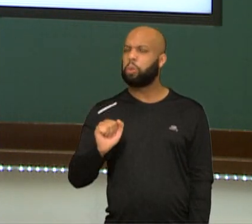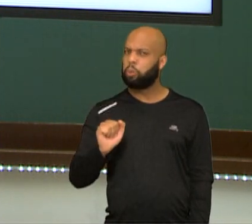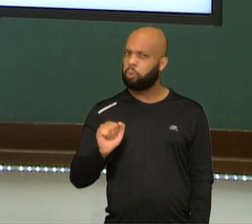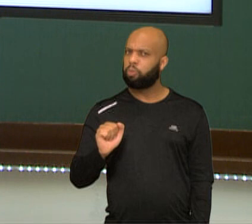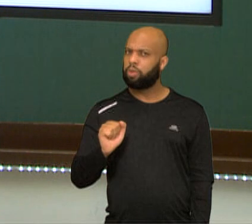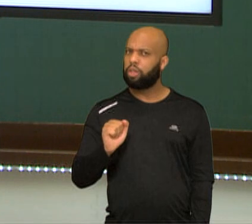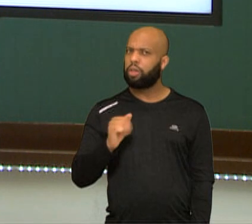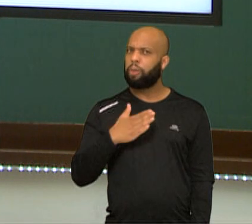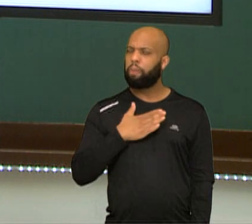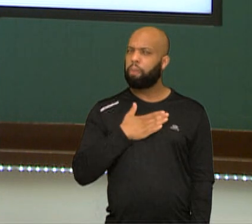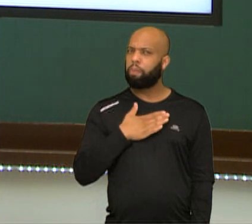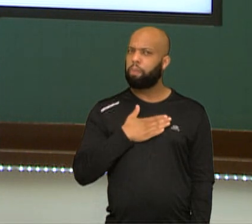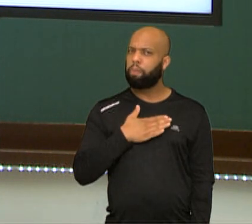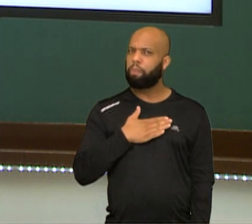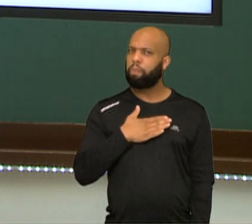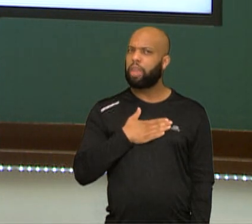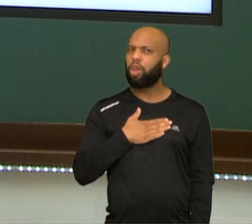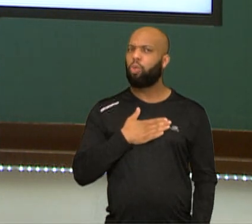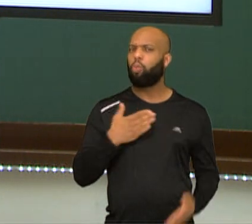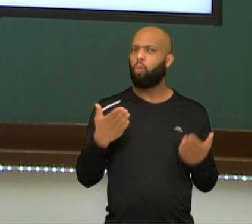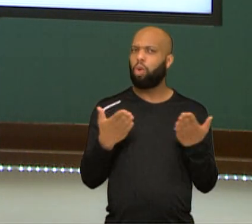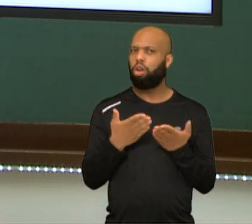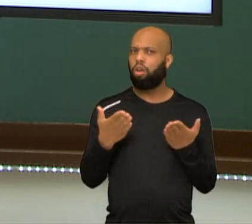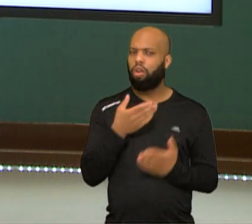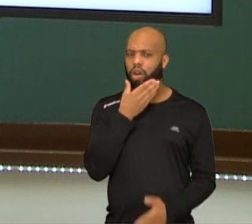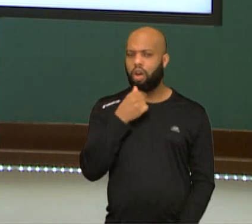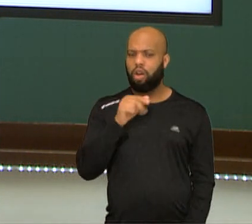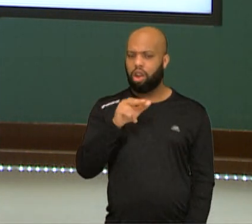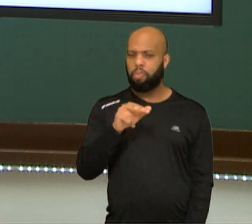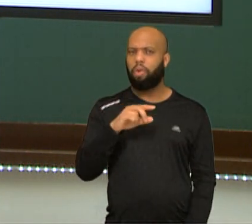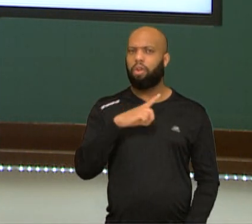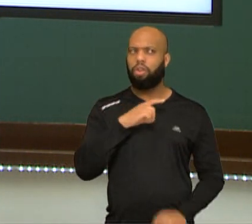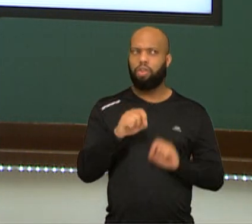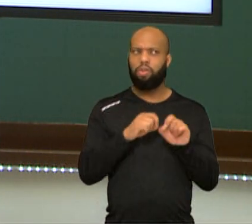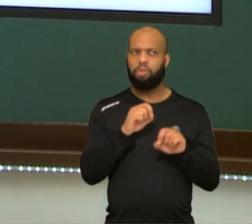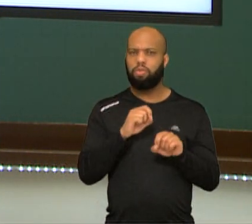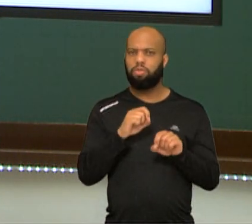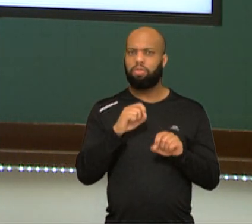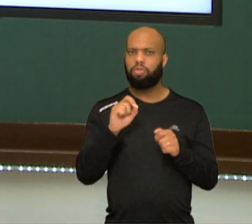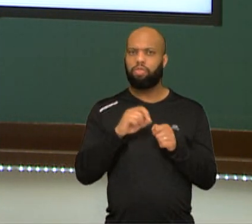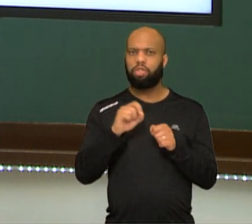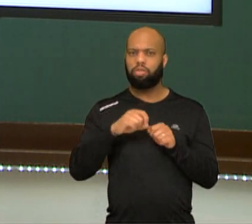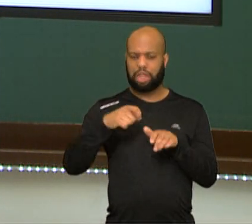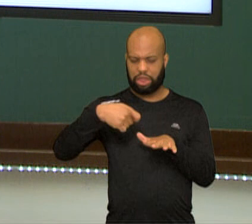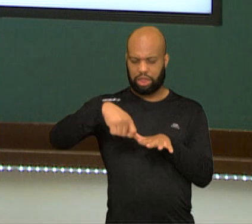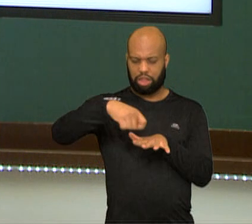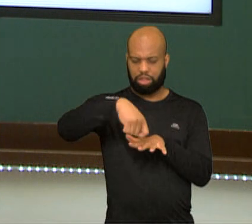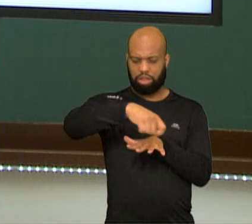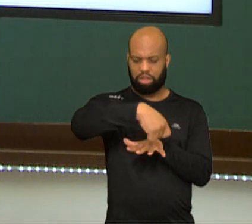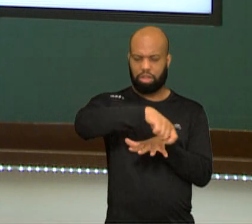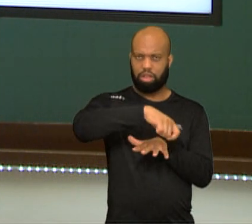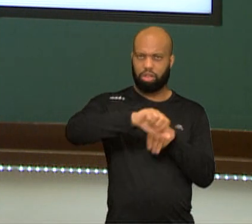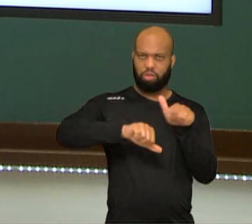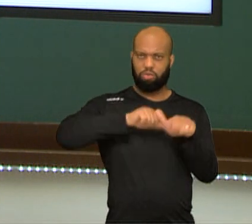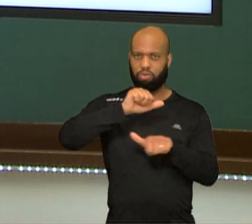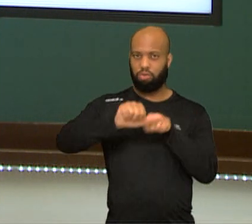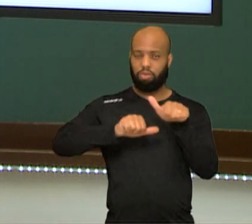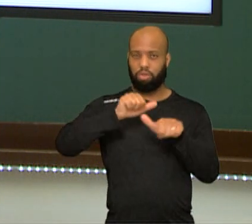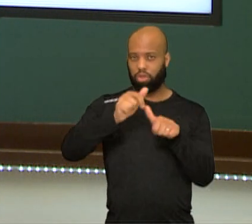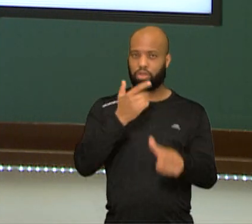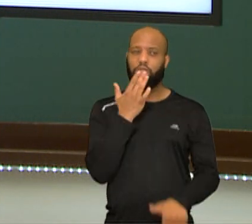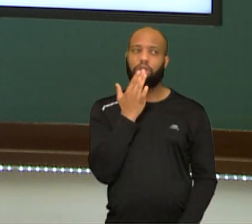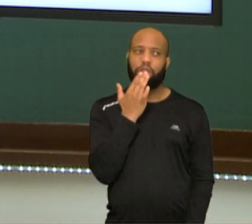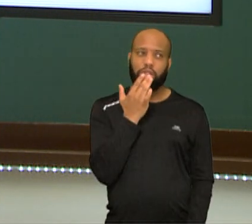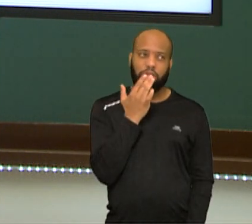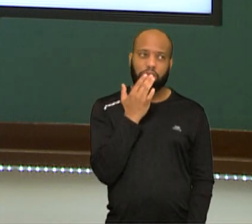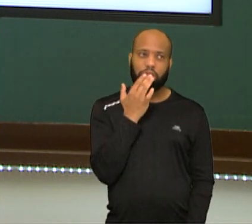o meu irmão agora deu de ficar cuidando muito bem das unhas e ele aplica uma substância lá para trocar o